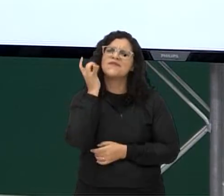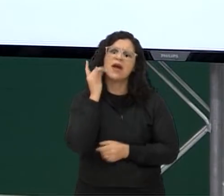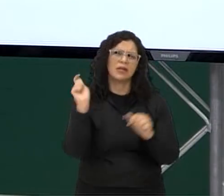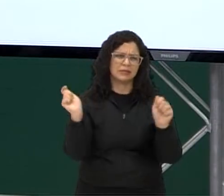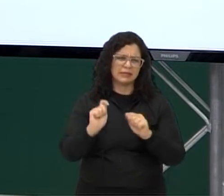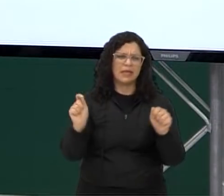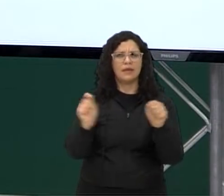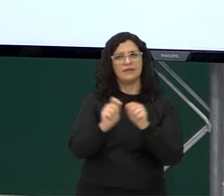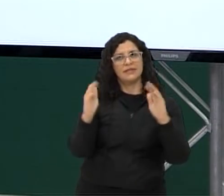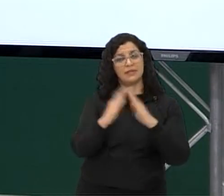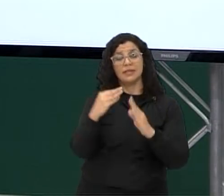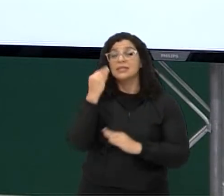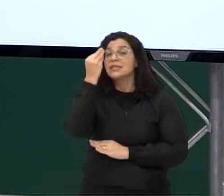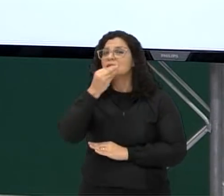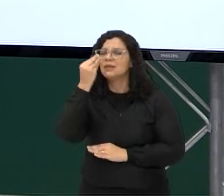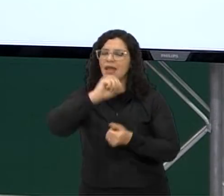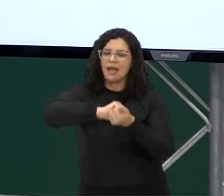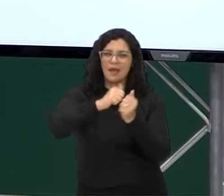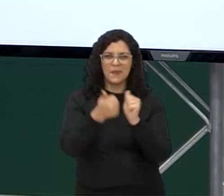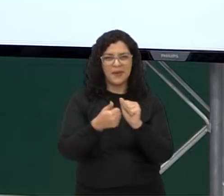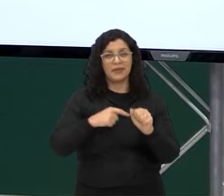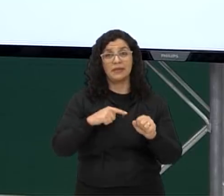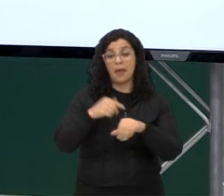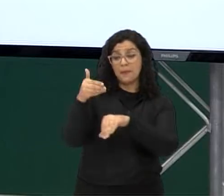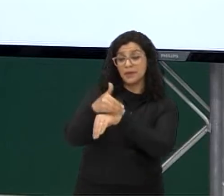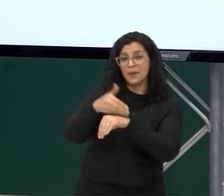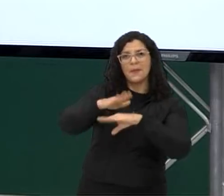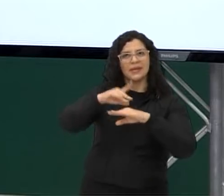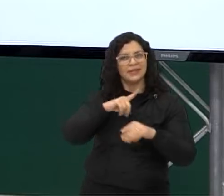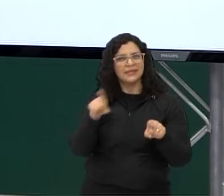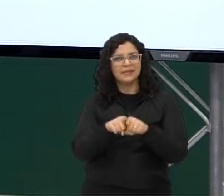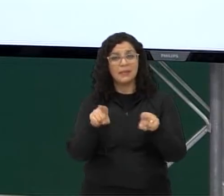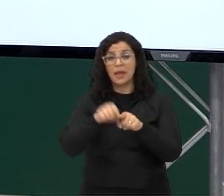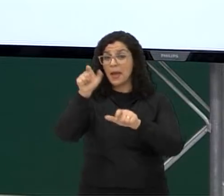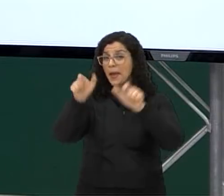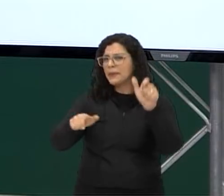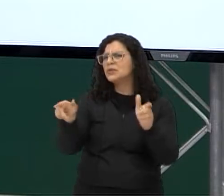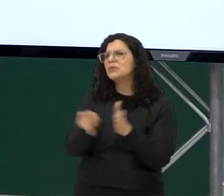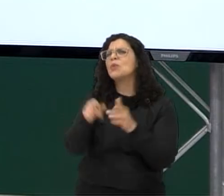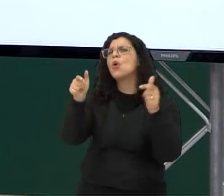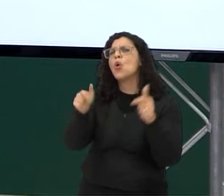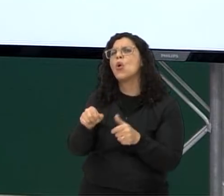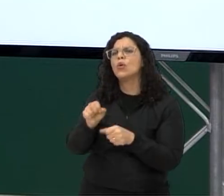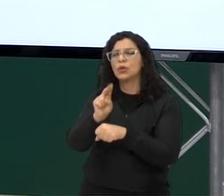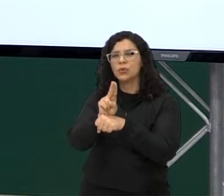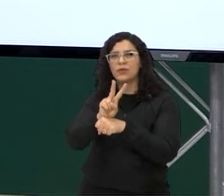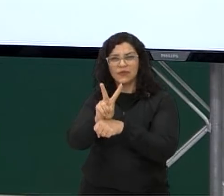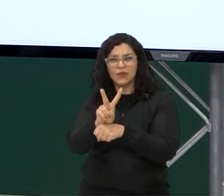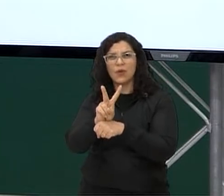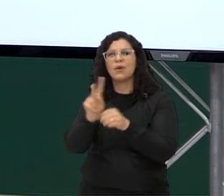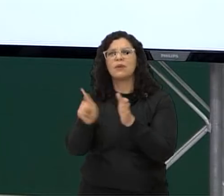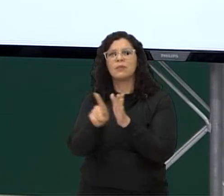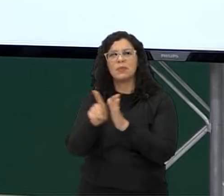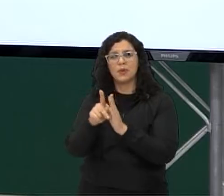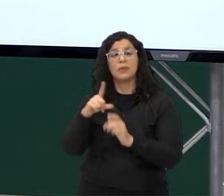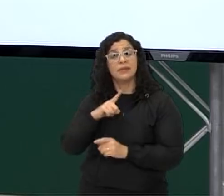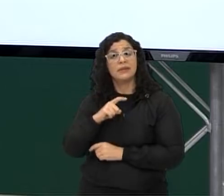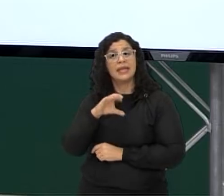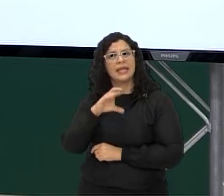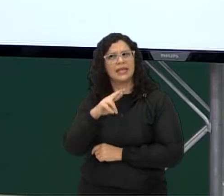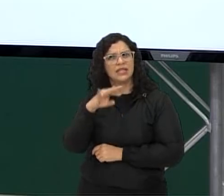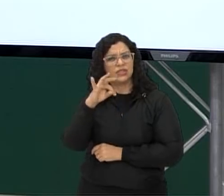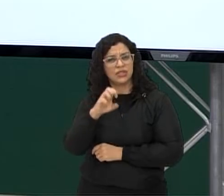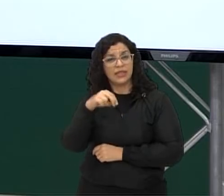fazer, quem está vivenciando o esporte. E temos mais participações aqui, o pessoal lá de União da Vitória, do Colégio São Cristóvão, a Cristina